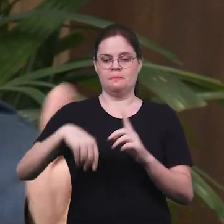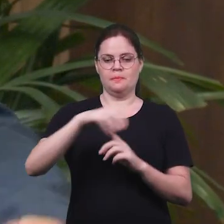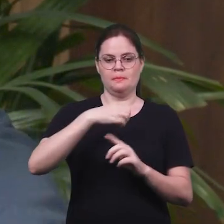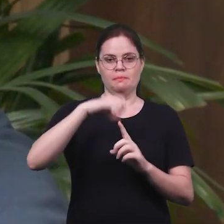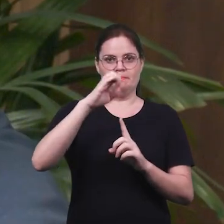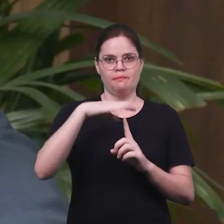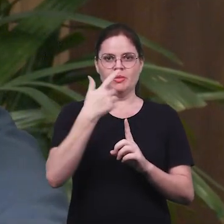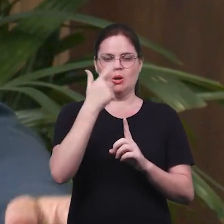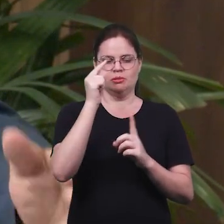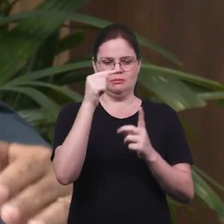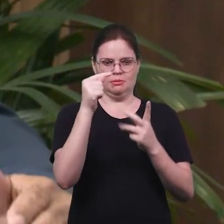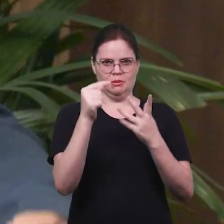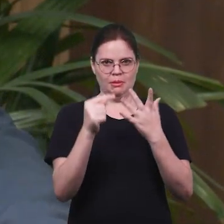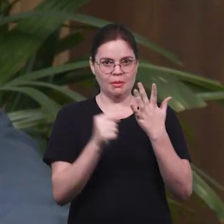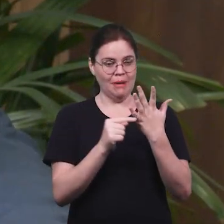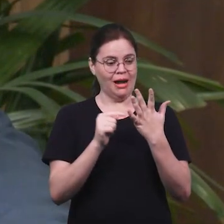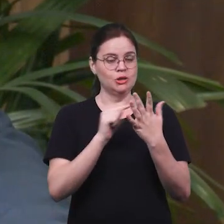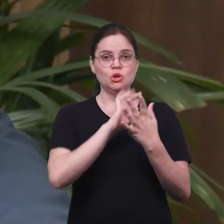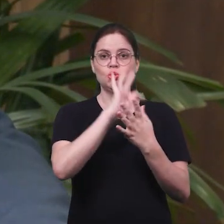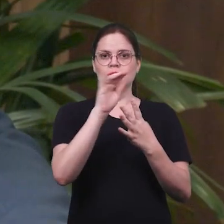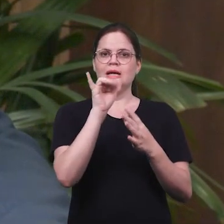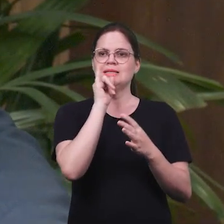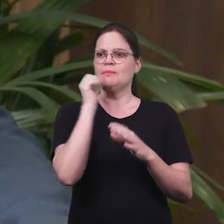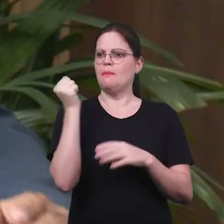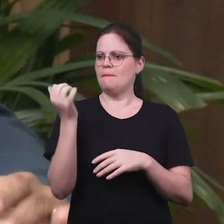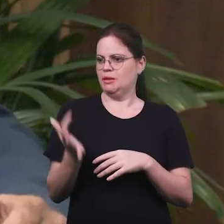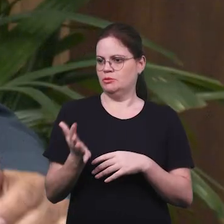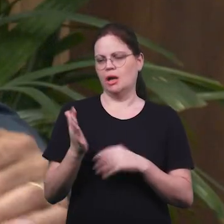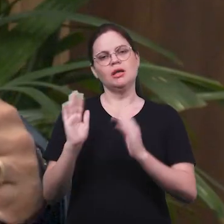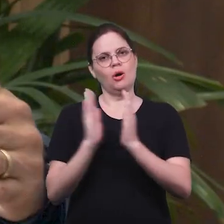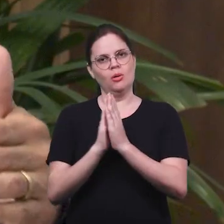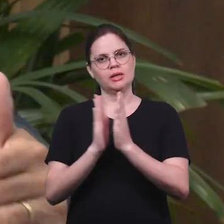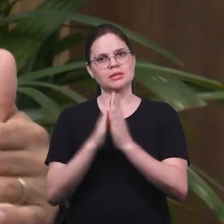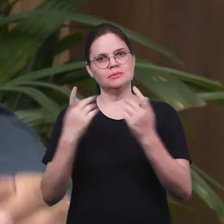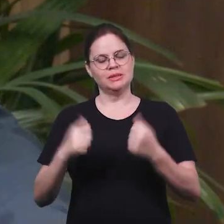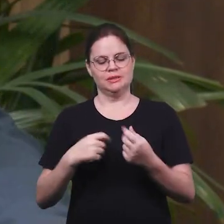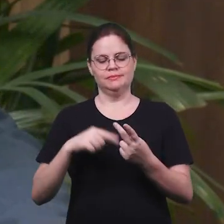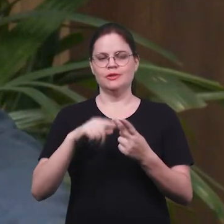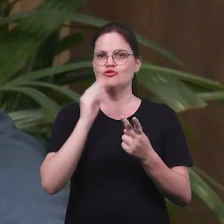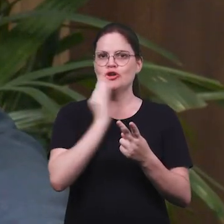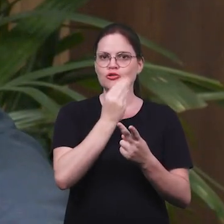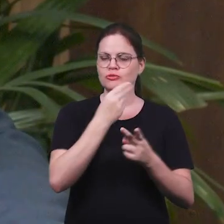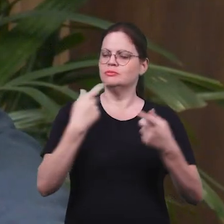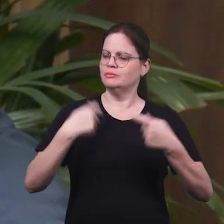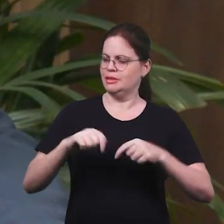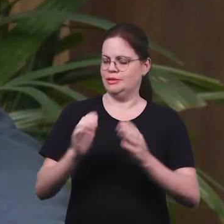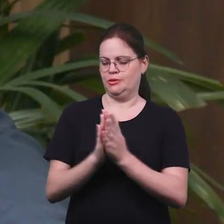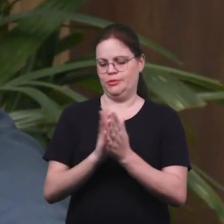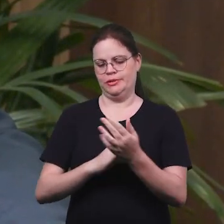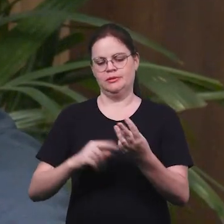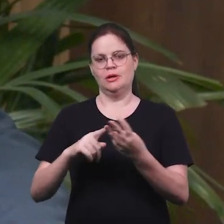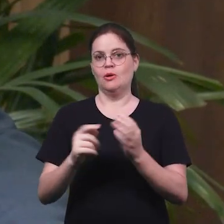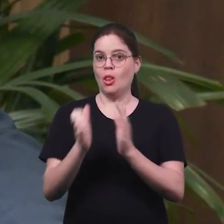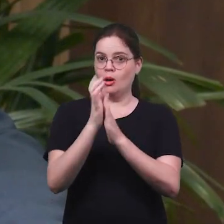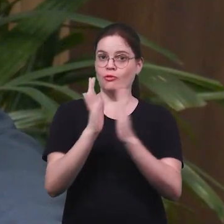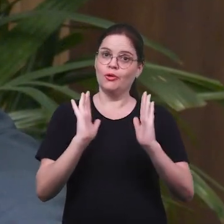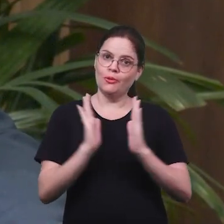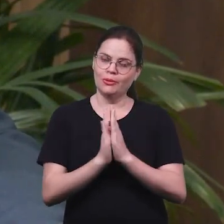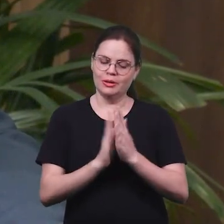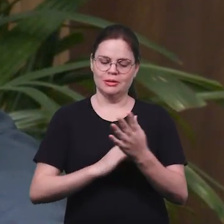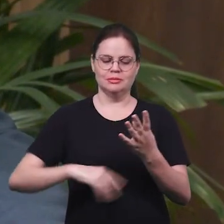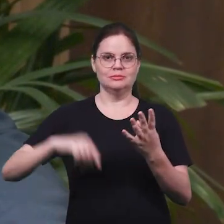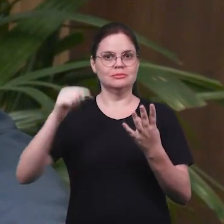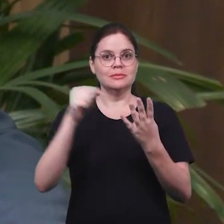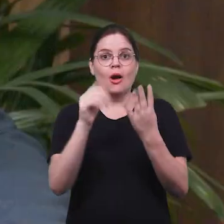que a maioria, todos passam pela oração, porque é onde você conversa com Deus. E a palavra de Deus ainda diz que,